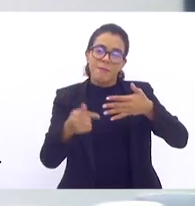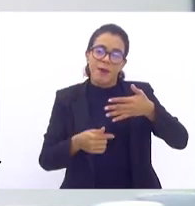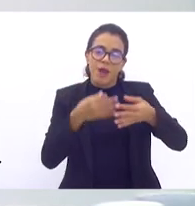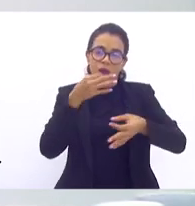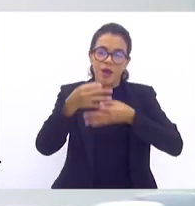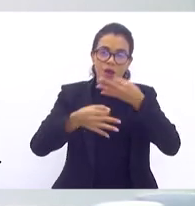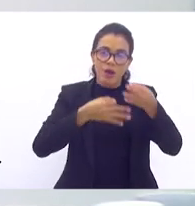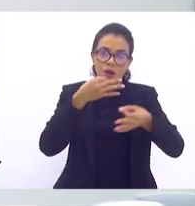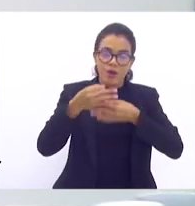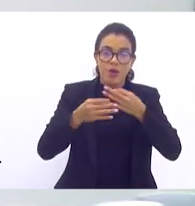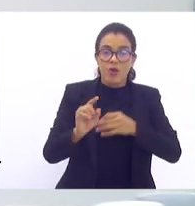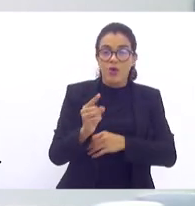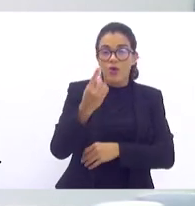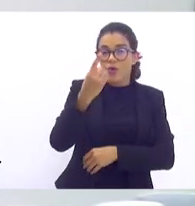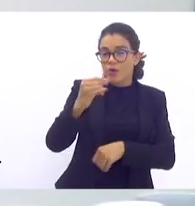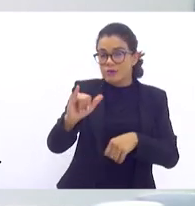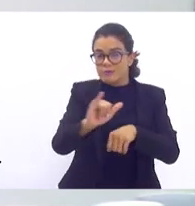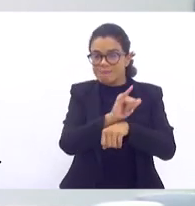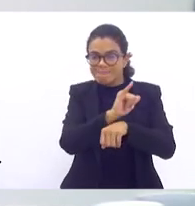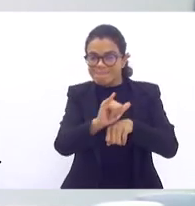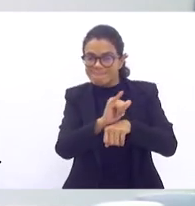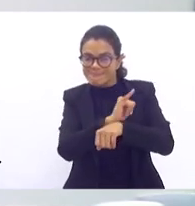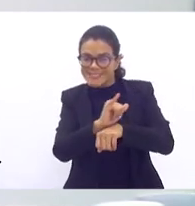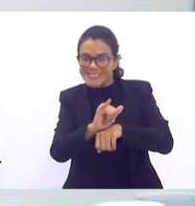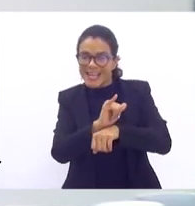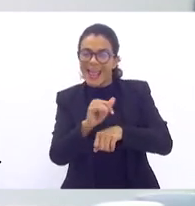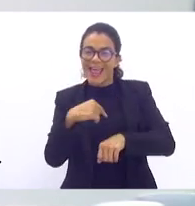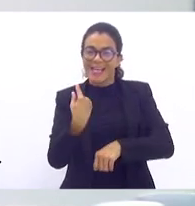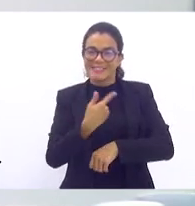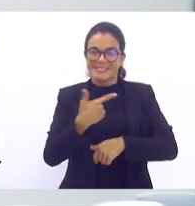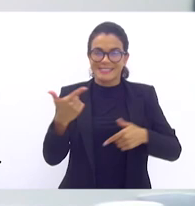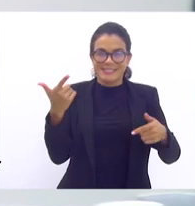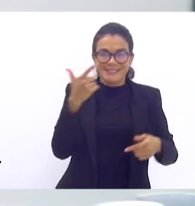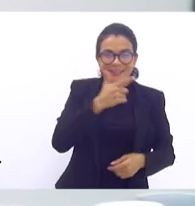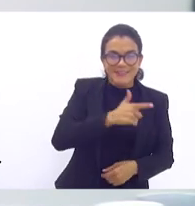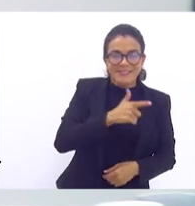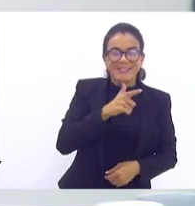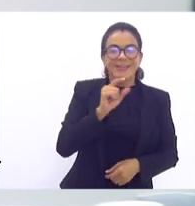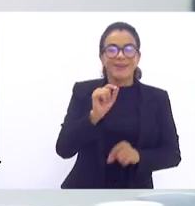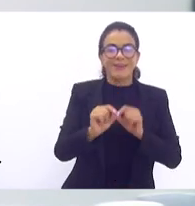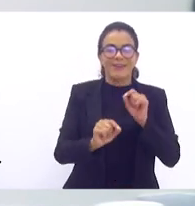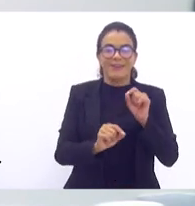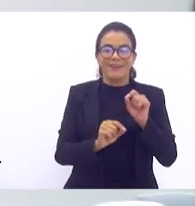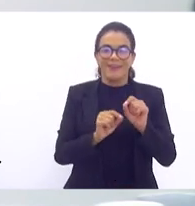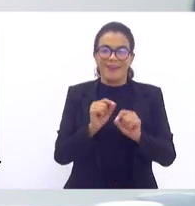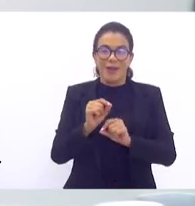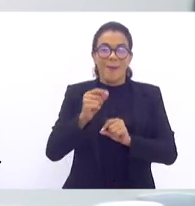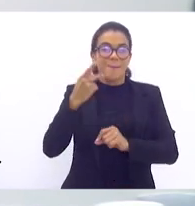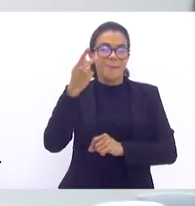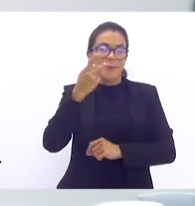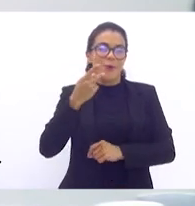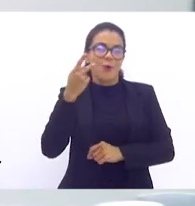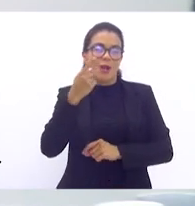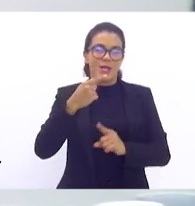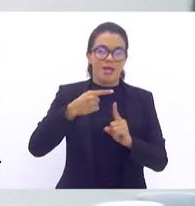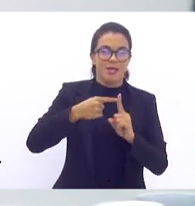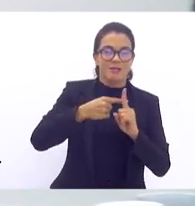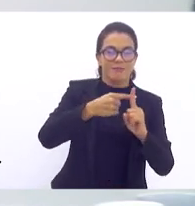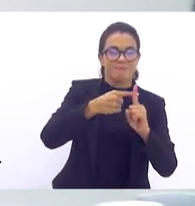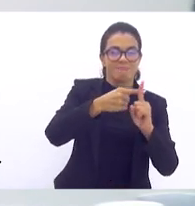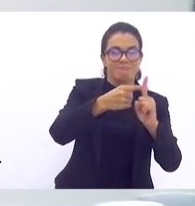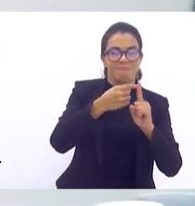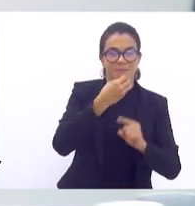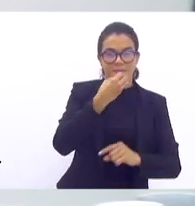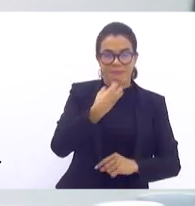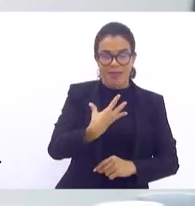o nosso único jeito é a gente conseguir tentando fazer Tentando fazer a política do bem e que os